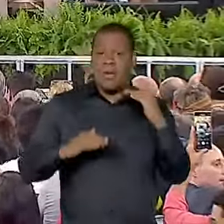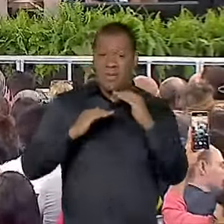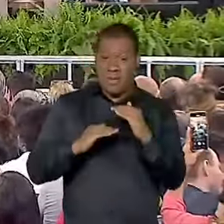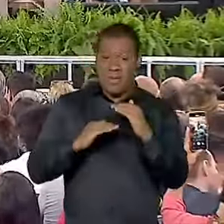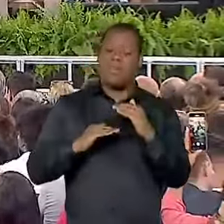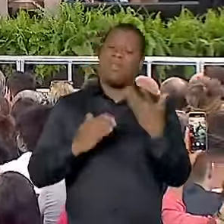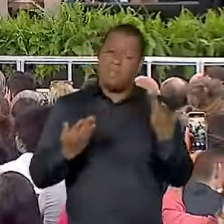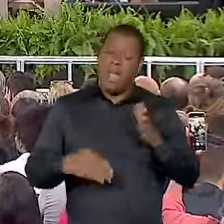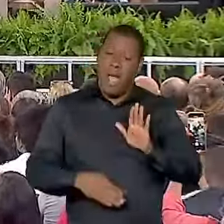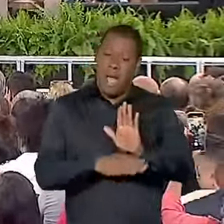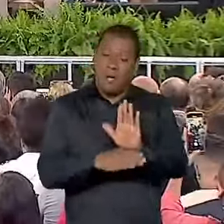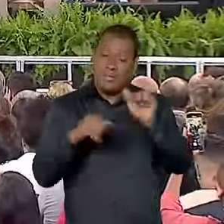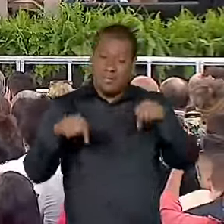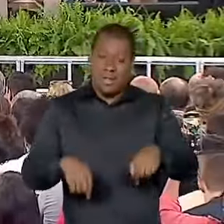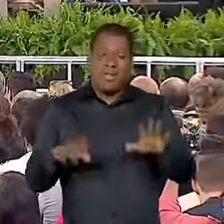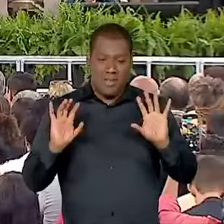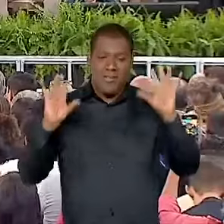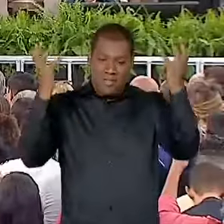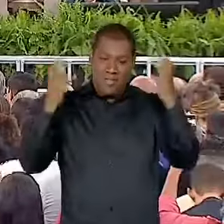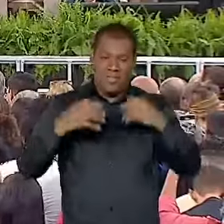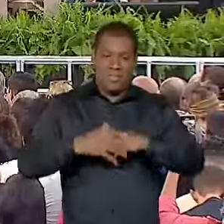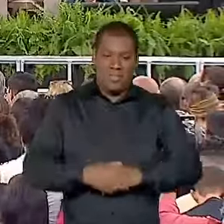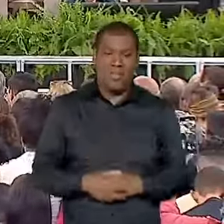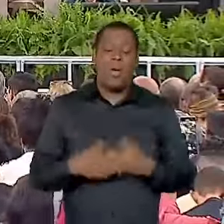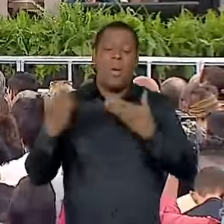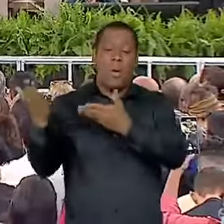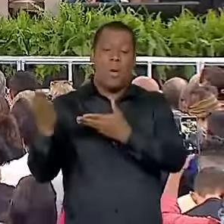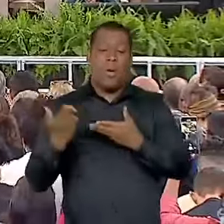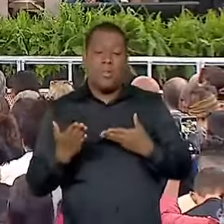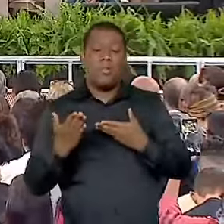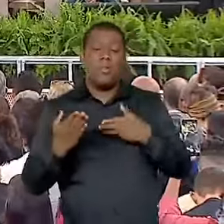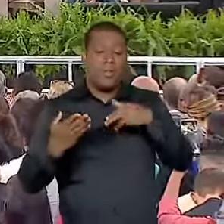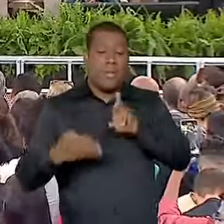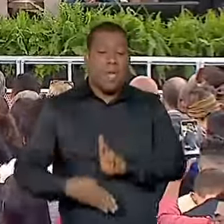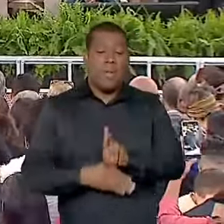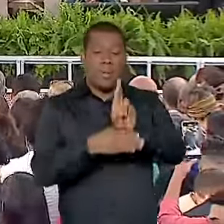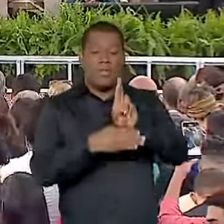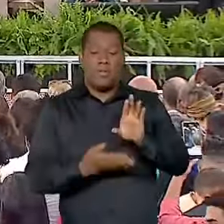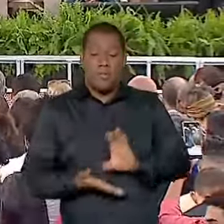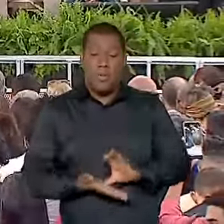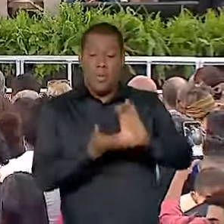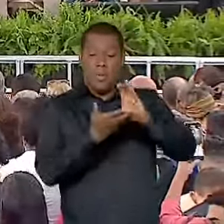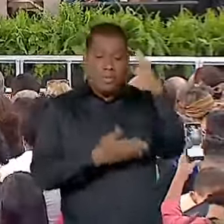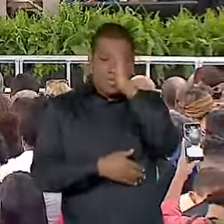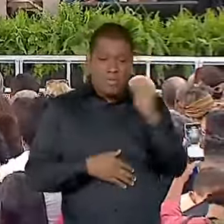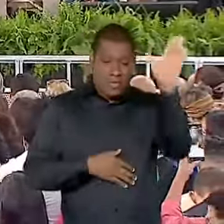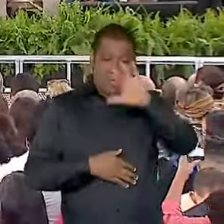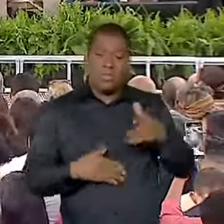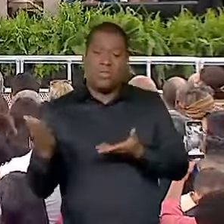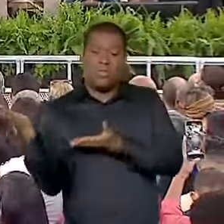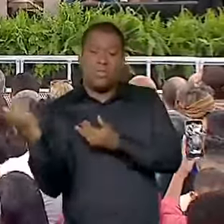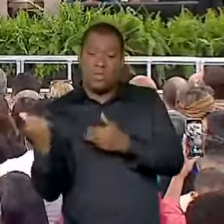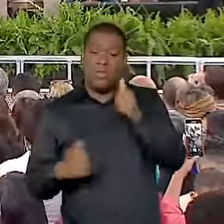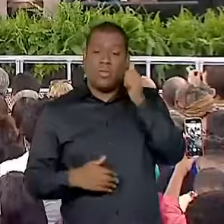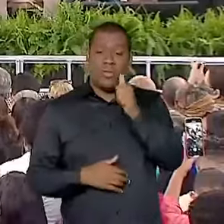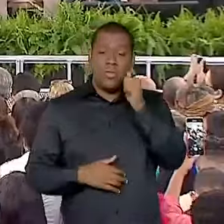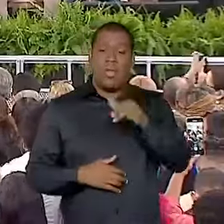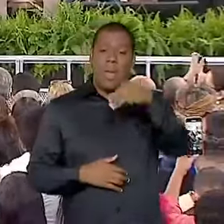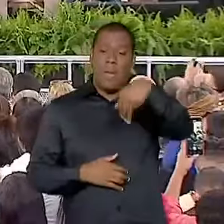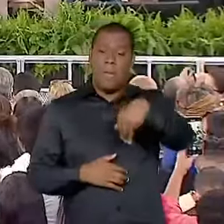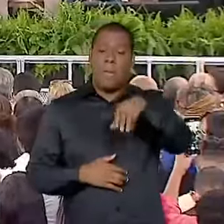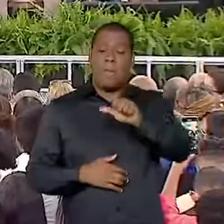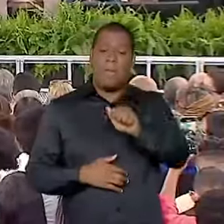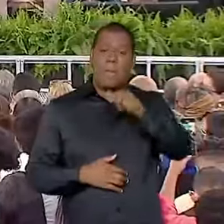apoio a este evento. Com a palavra, representando o Conselho Nacional da Juventude, Manuela Mirella.